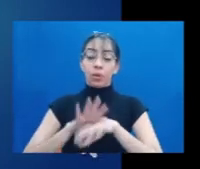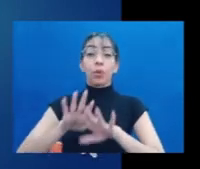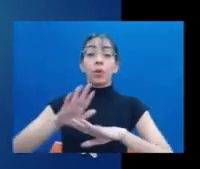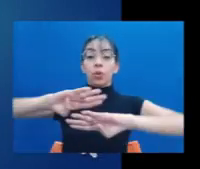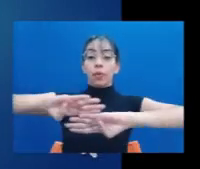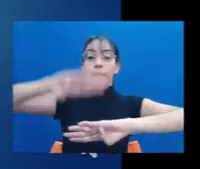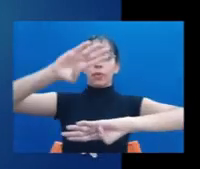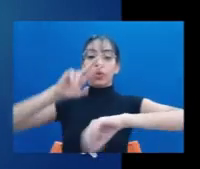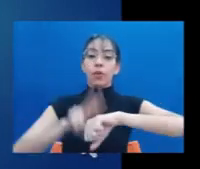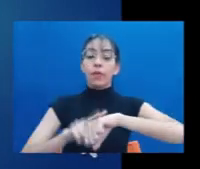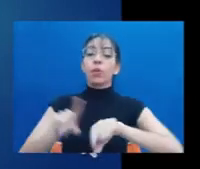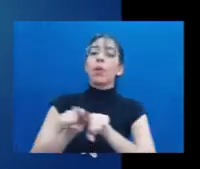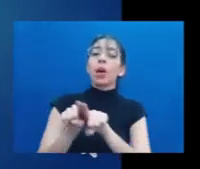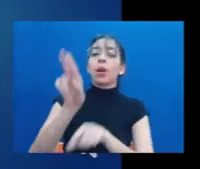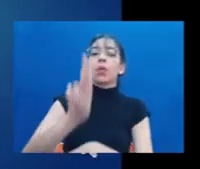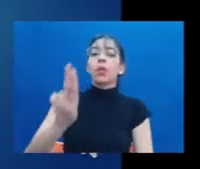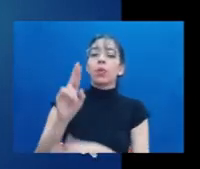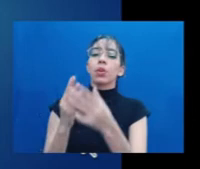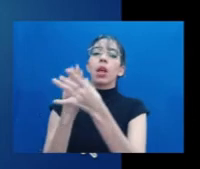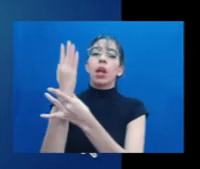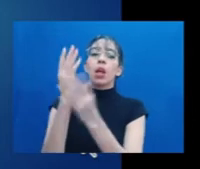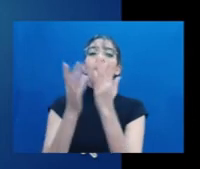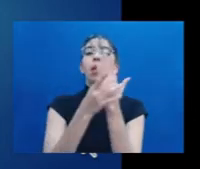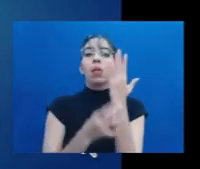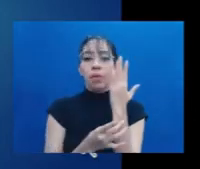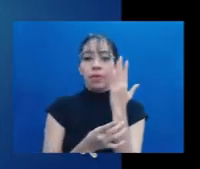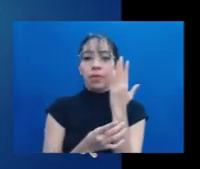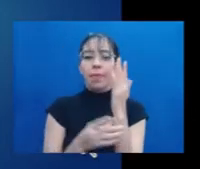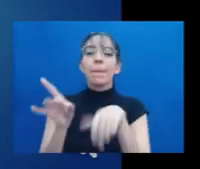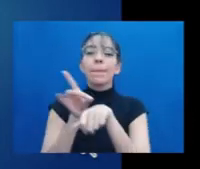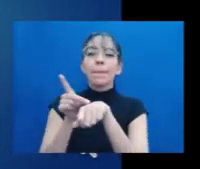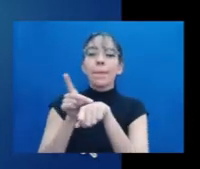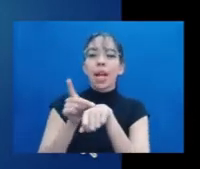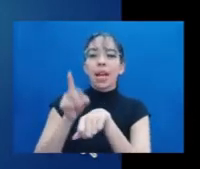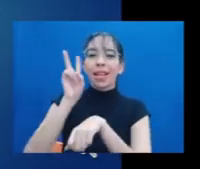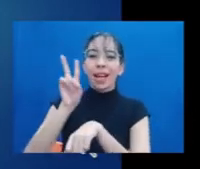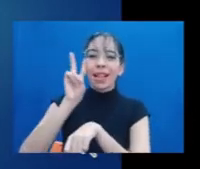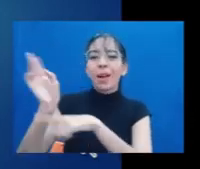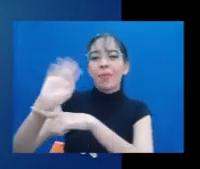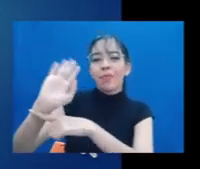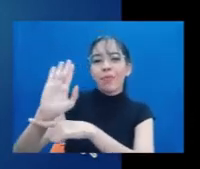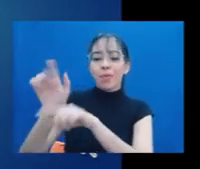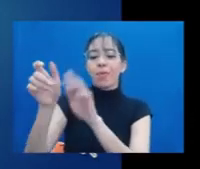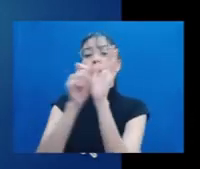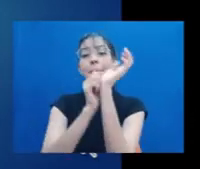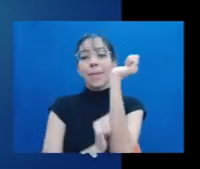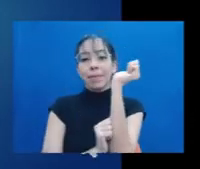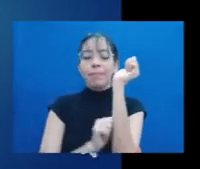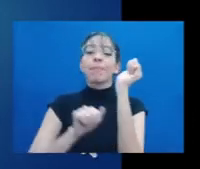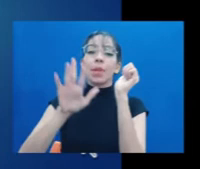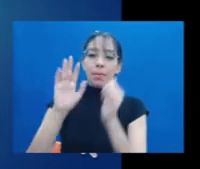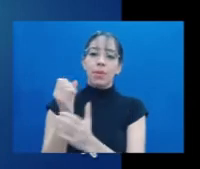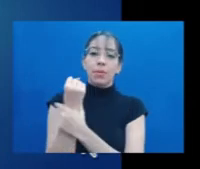essa comum que a gente vê em laboratório, são as luvas nitrílicas, que eu acredito que todos vocês já viram aí nessas séries forenses, essas luvas